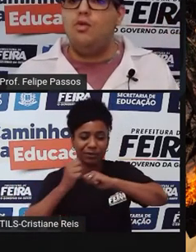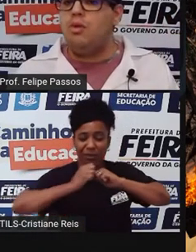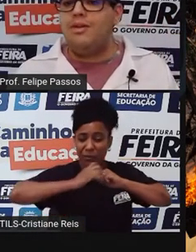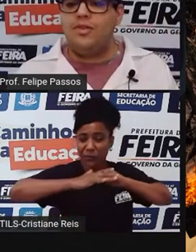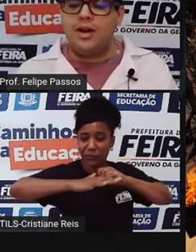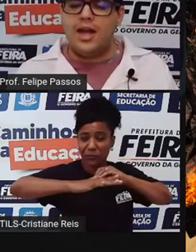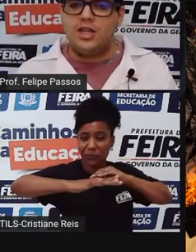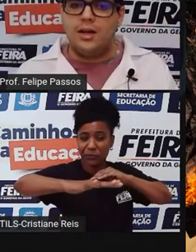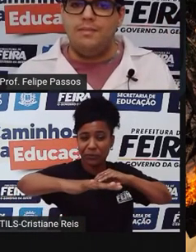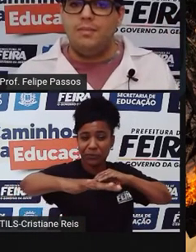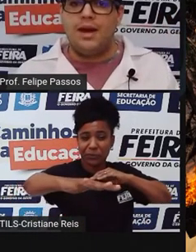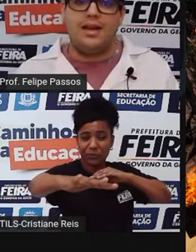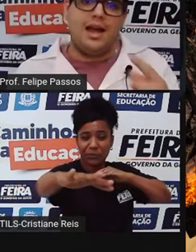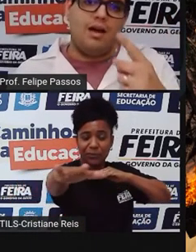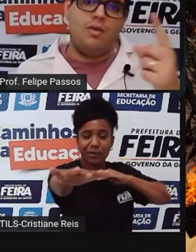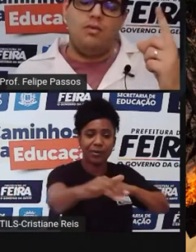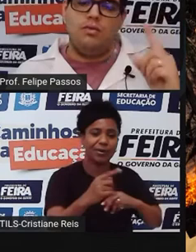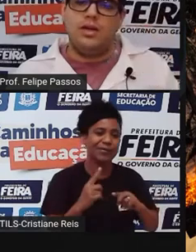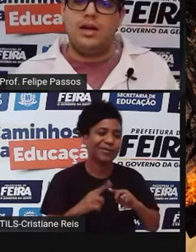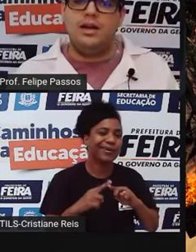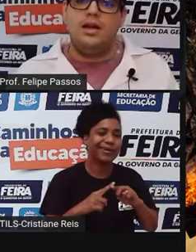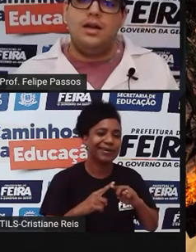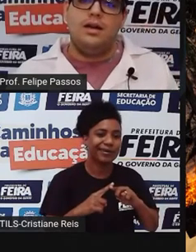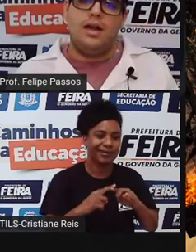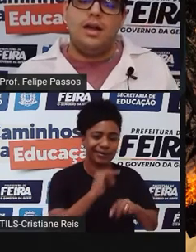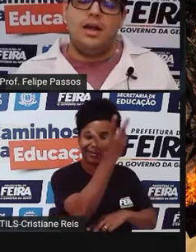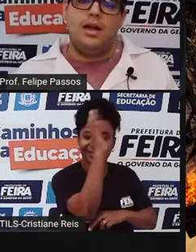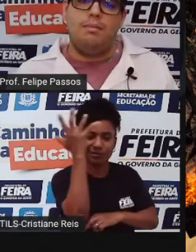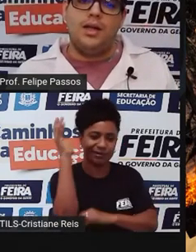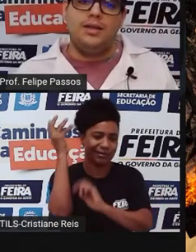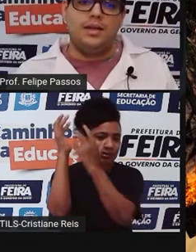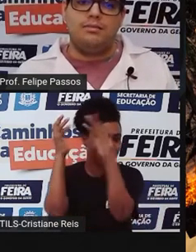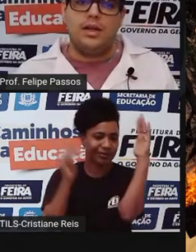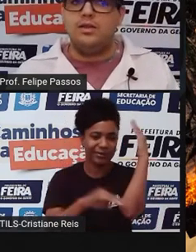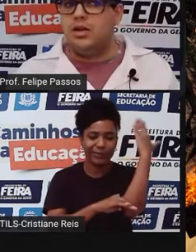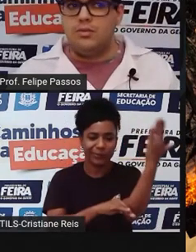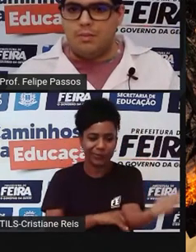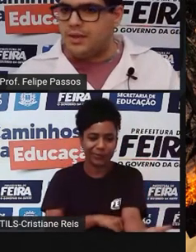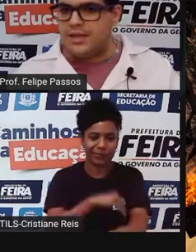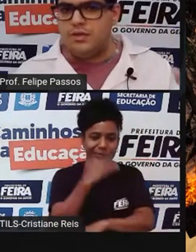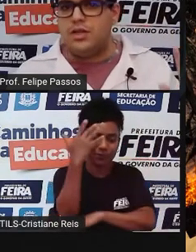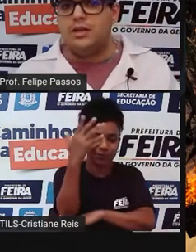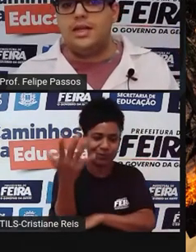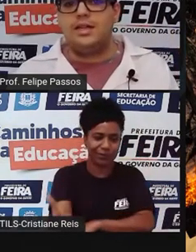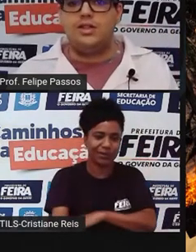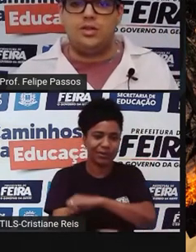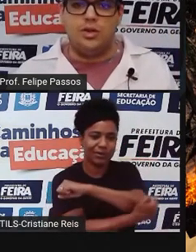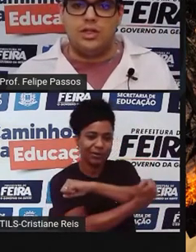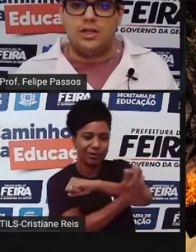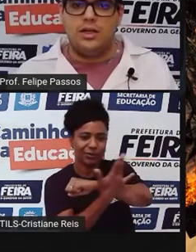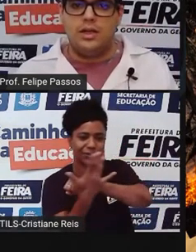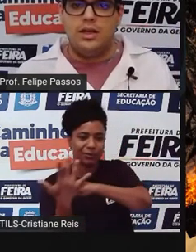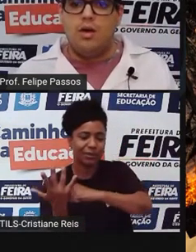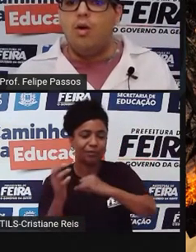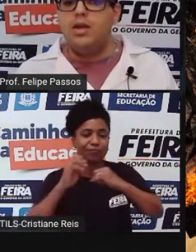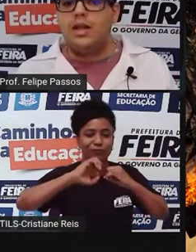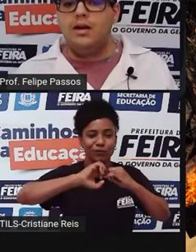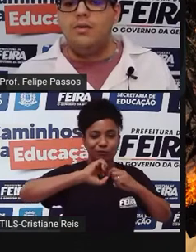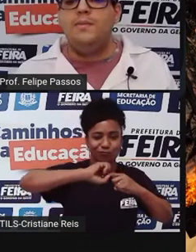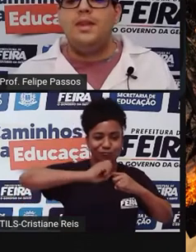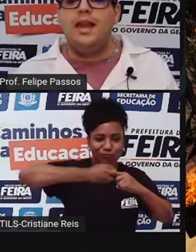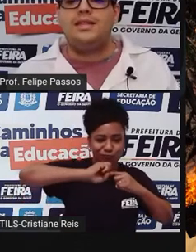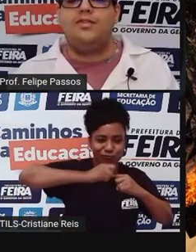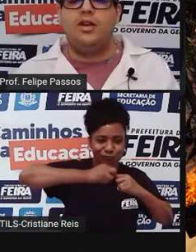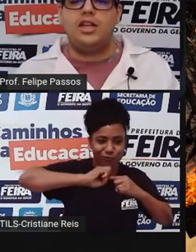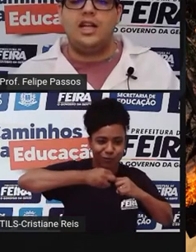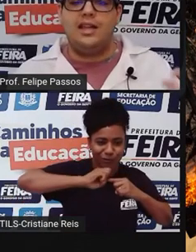você derrubou uma floresta para criar uma única, planta, né? Digamos, uma plantação gigantesca de soja. Ou